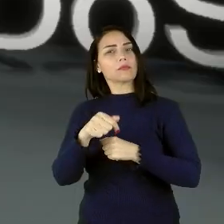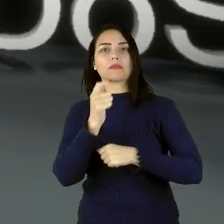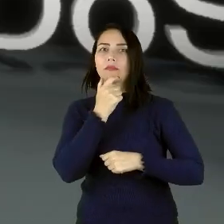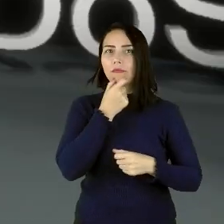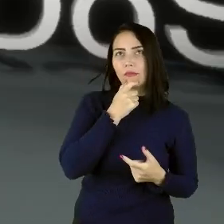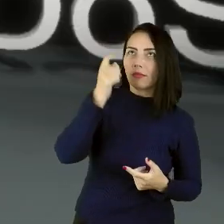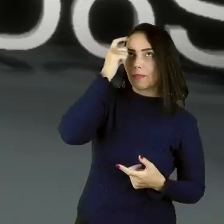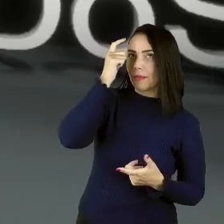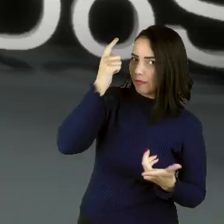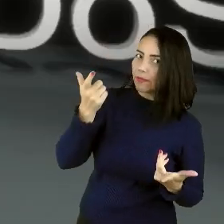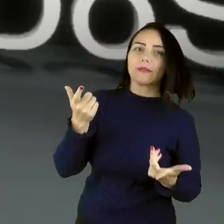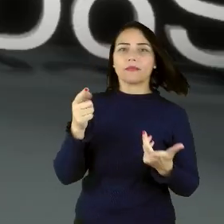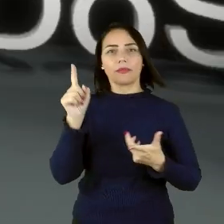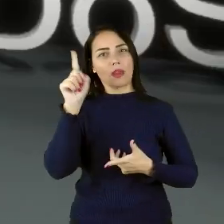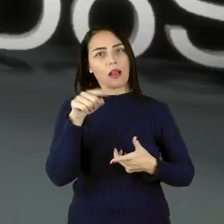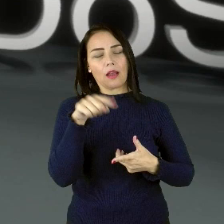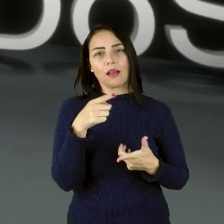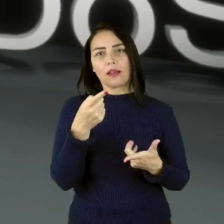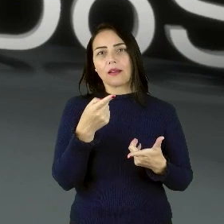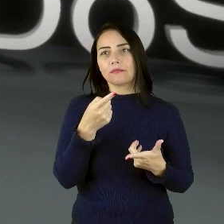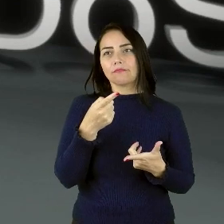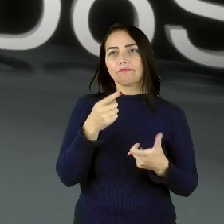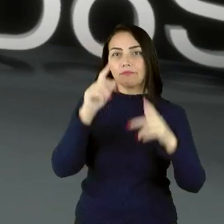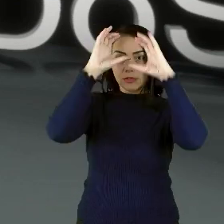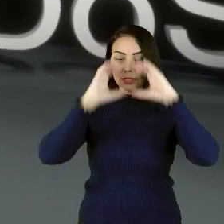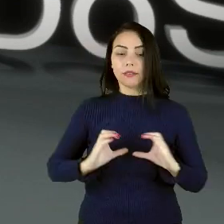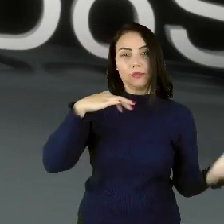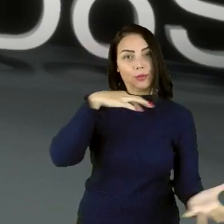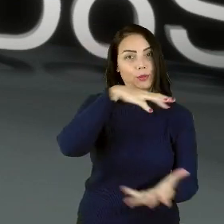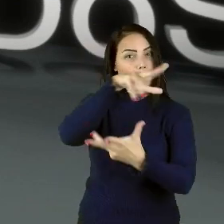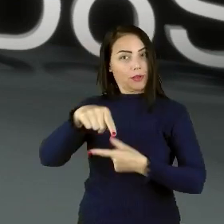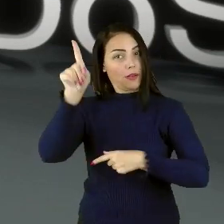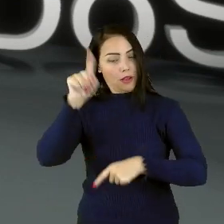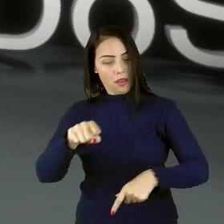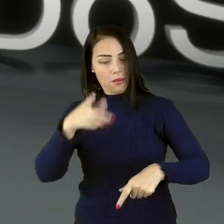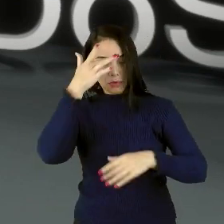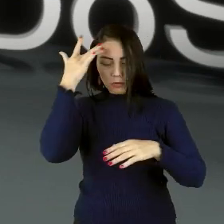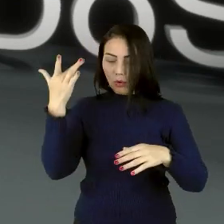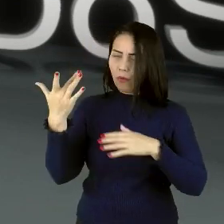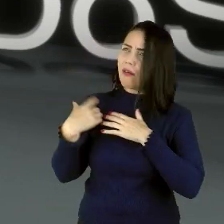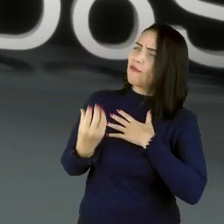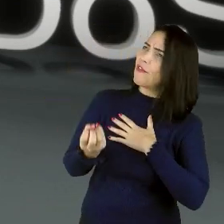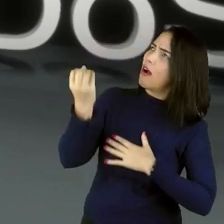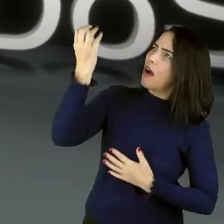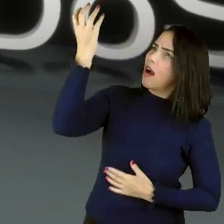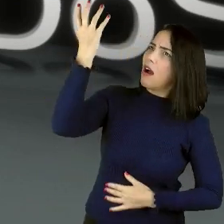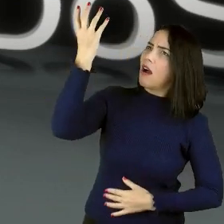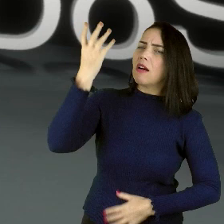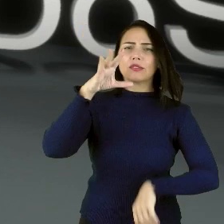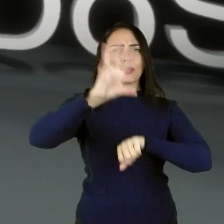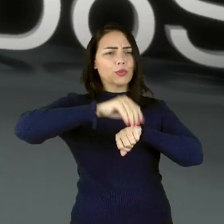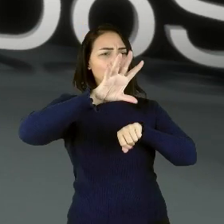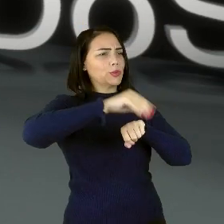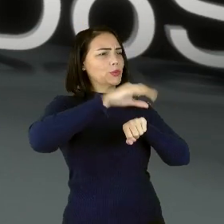thinking, ou pensamento global, que a Unesco chama de cidadão global, é aquele cara que sai em busca do